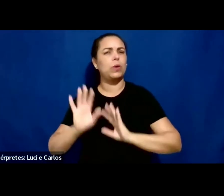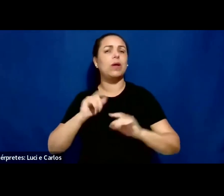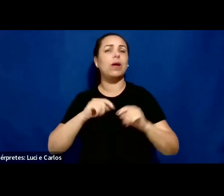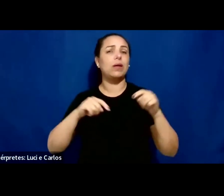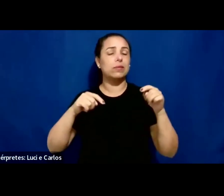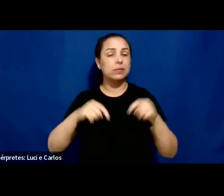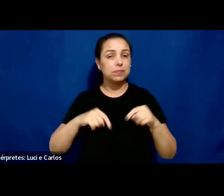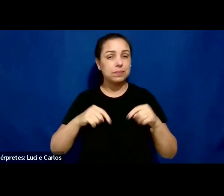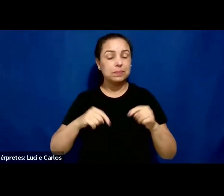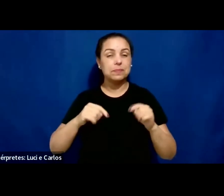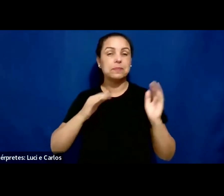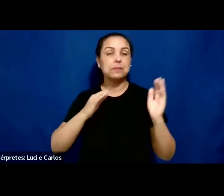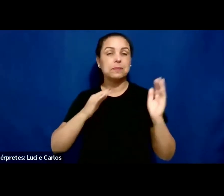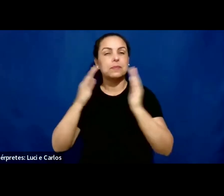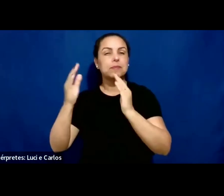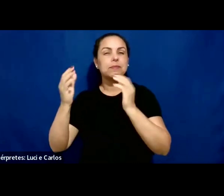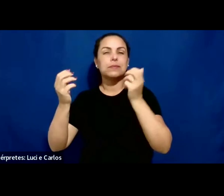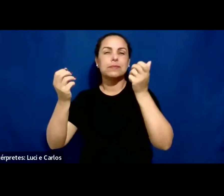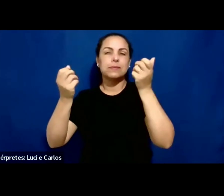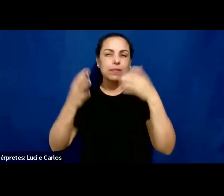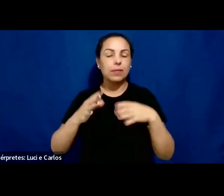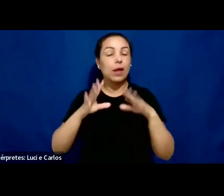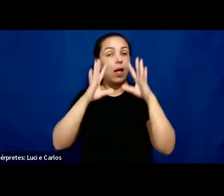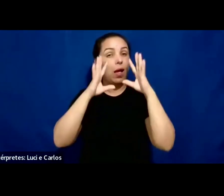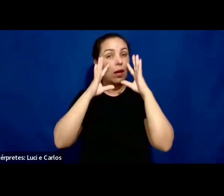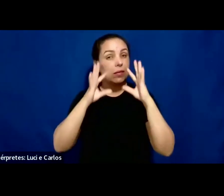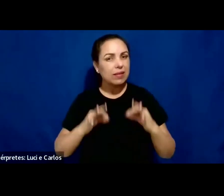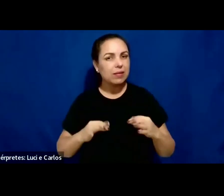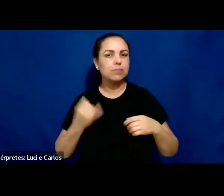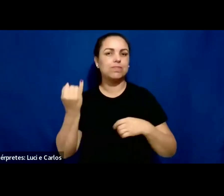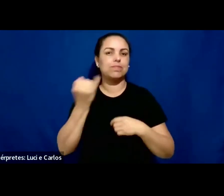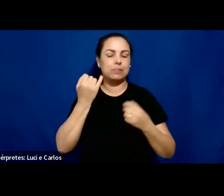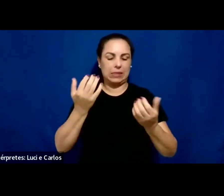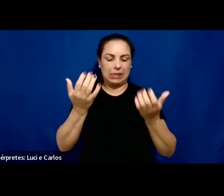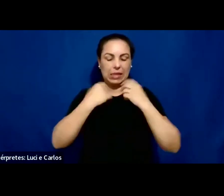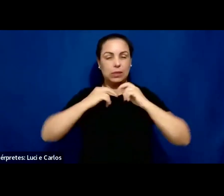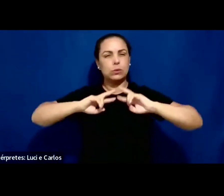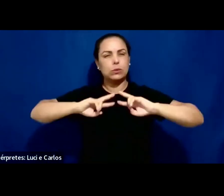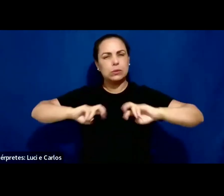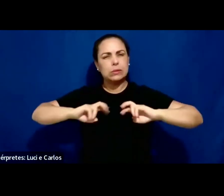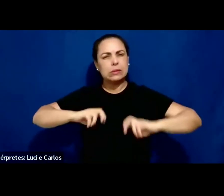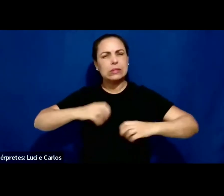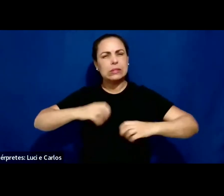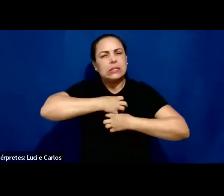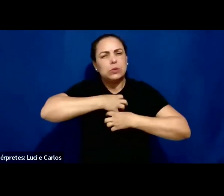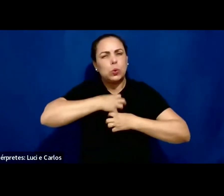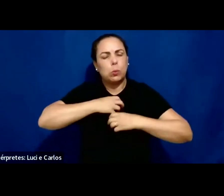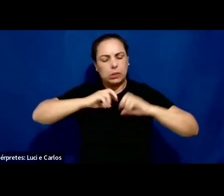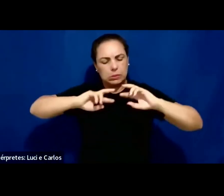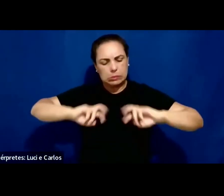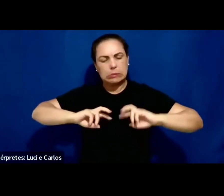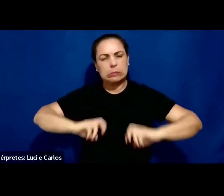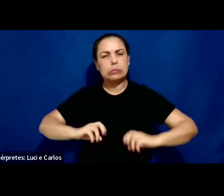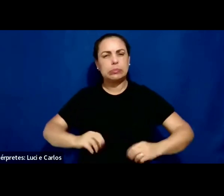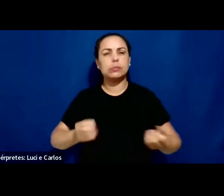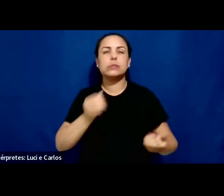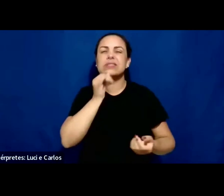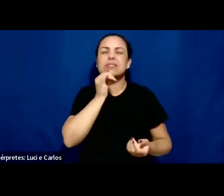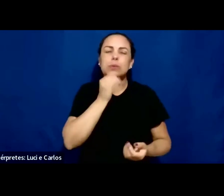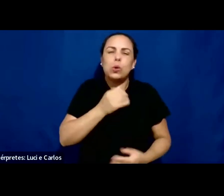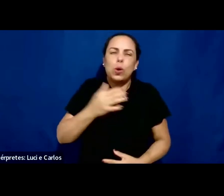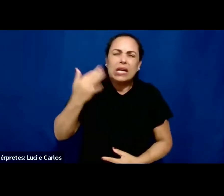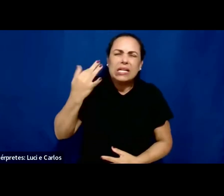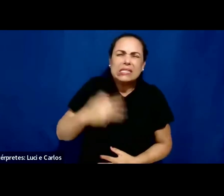isso que nós precisamos ficar atentos a alguns sintomas, né? Por exemplo, dor